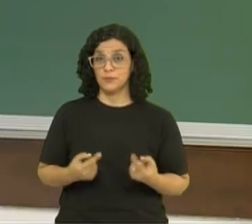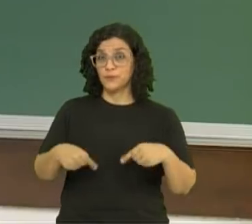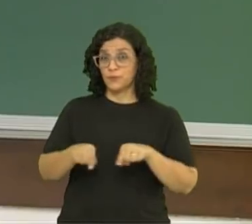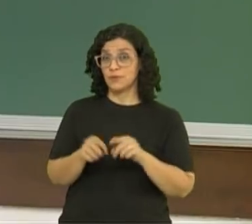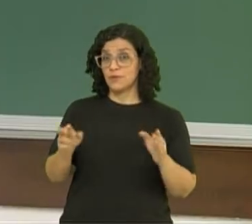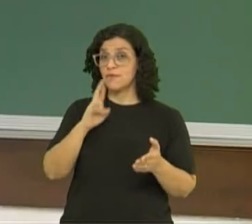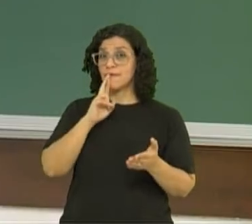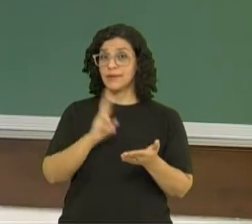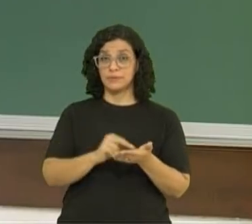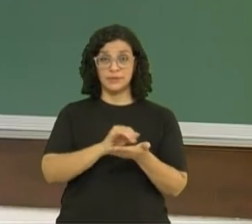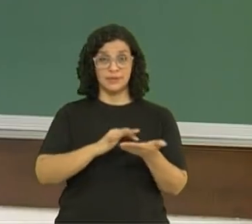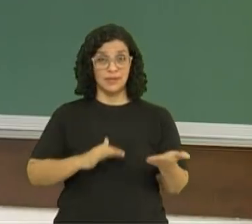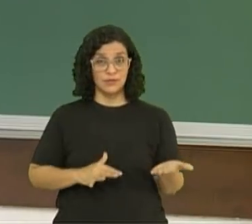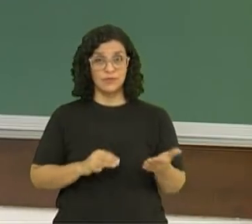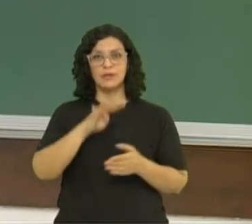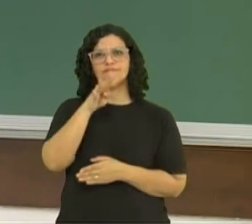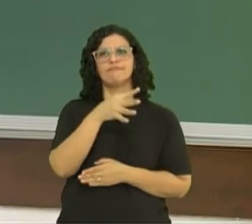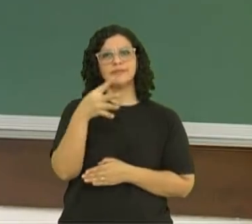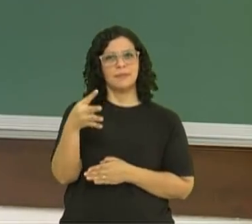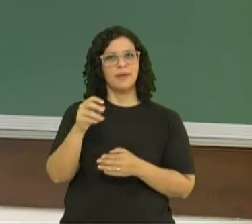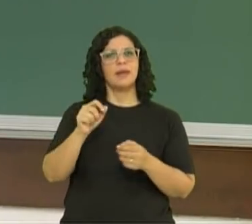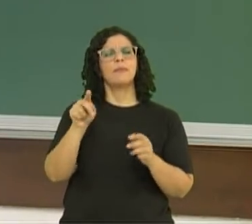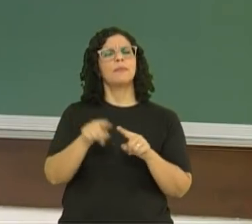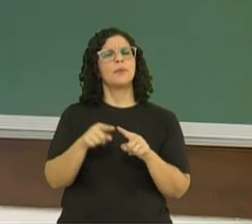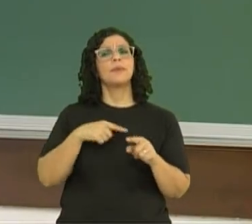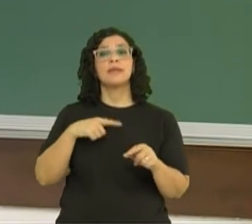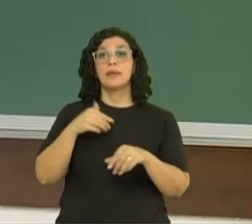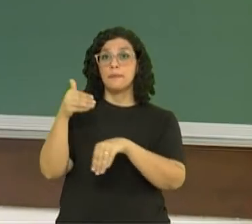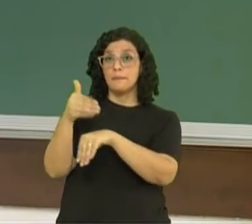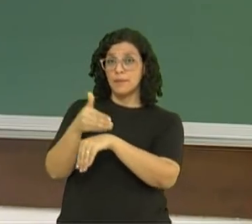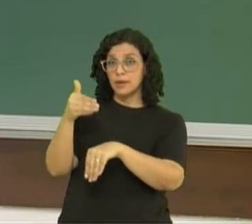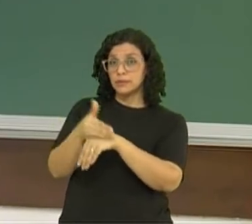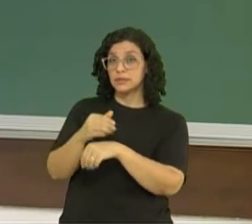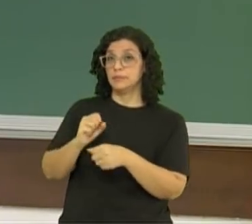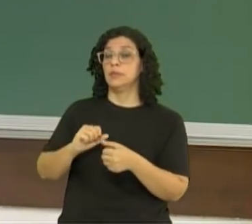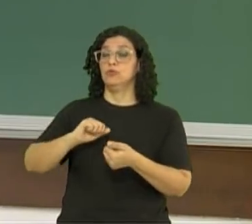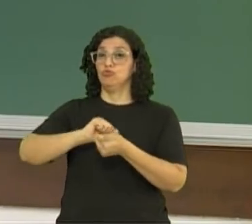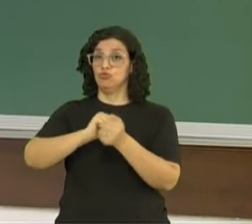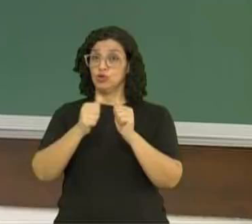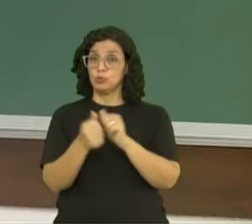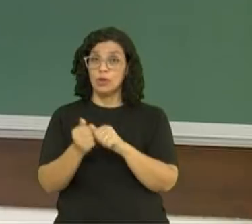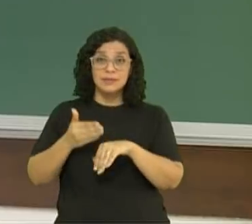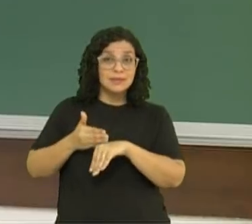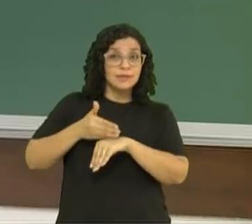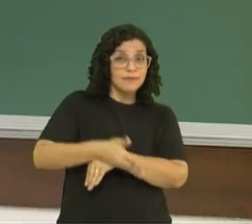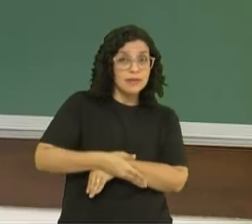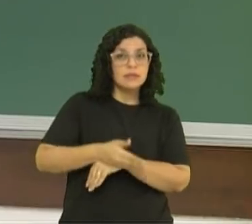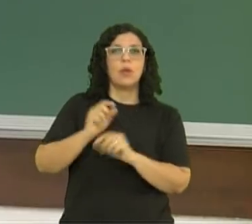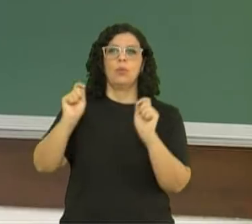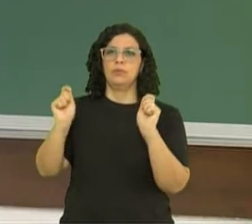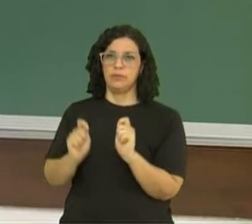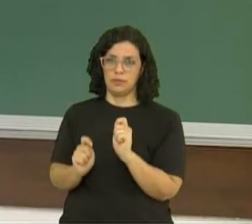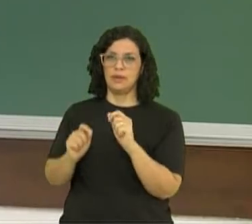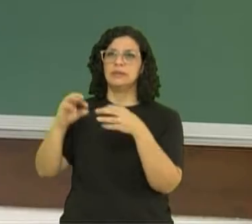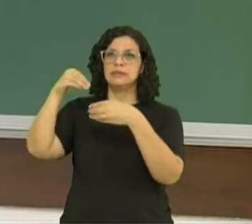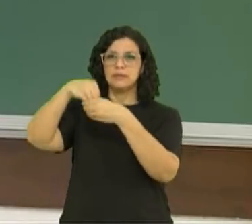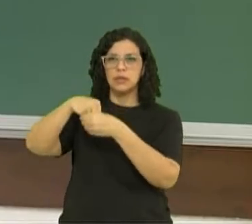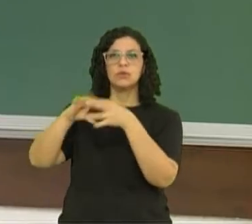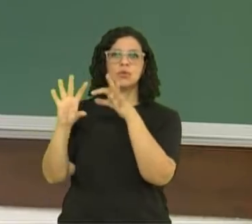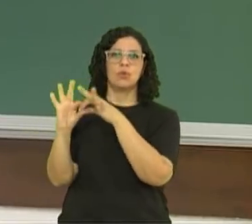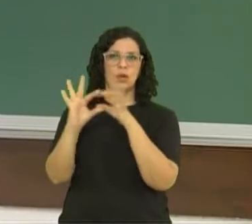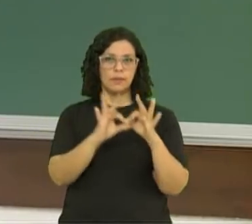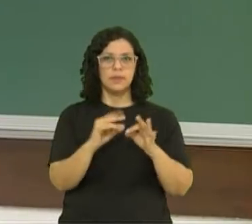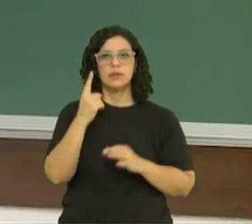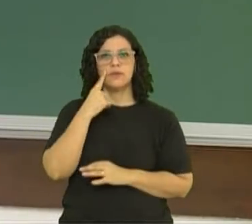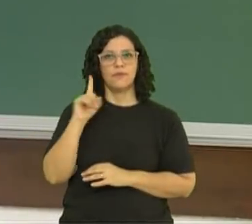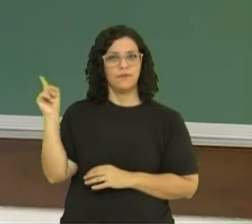Retornando então, galera, aqui com as modalidades, né, do exercício, que são as modalidades dentro dos esportes de invasão, que são olímpicas, né? Então,